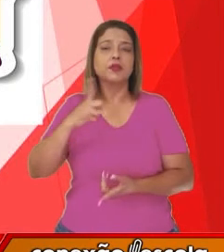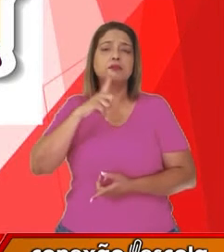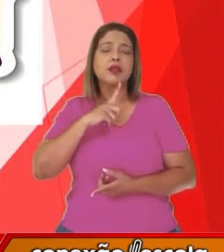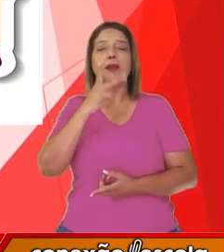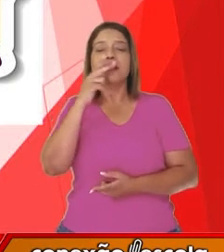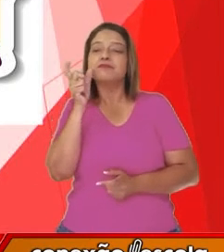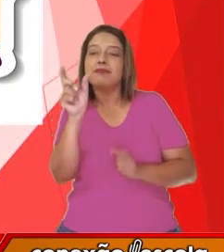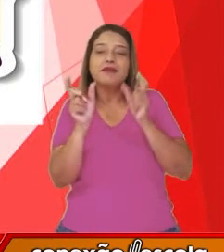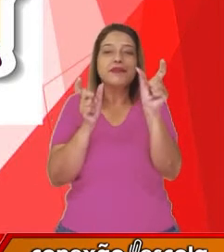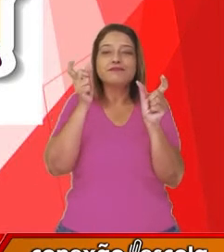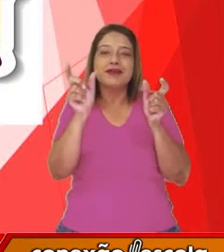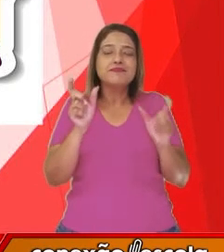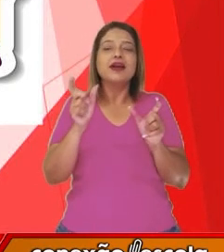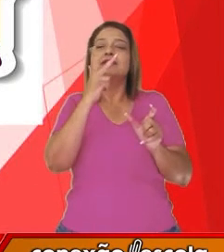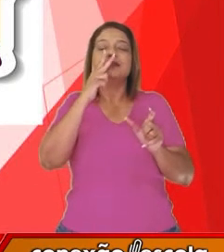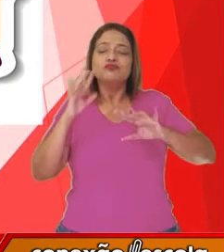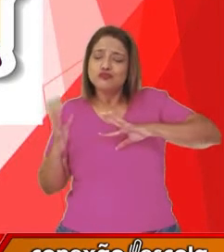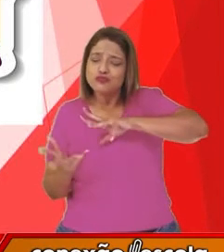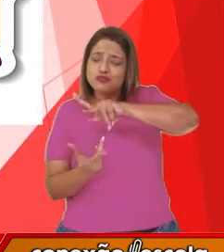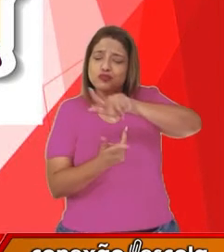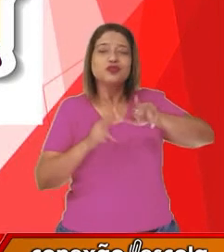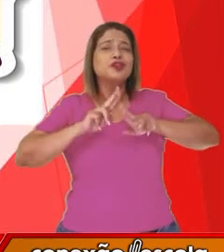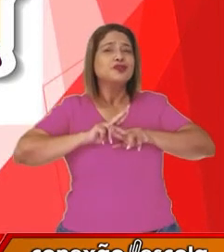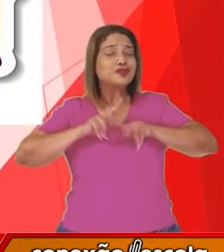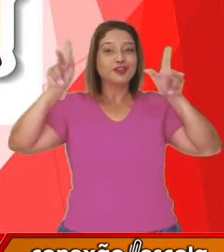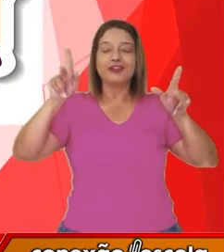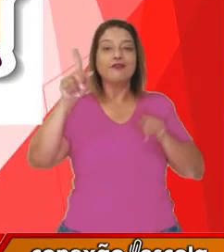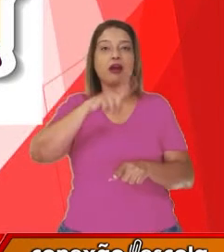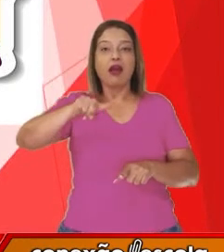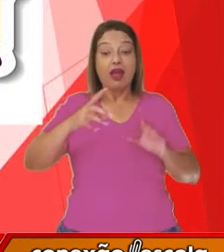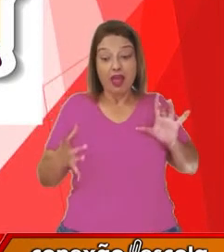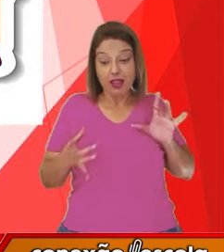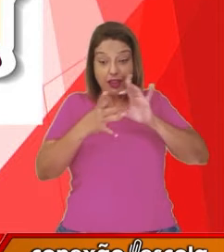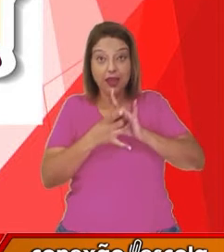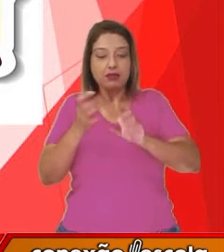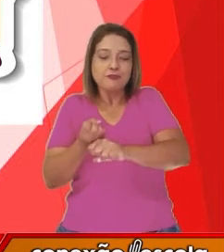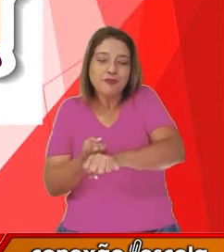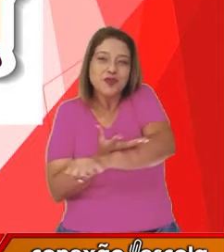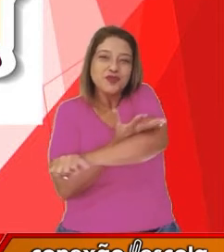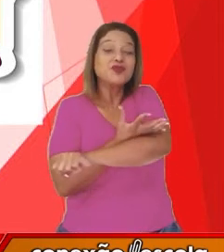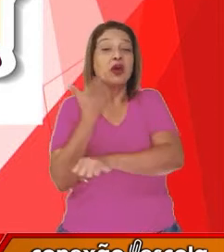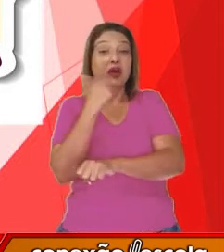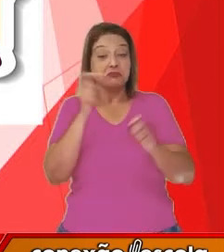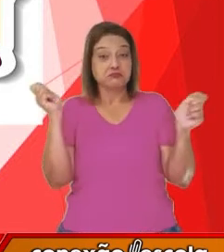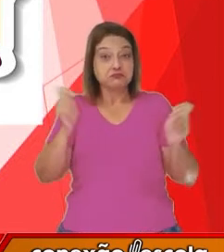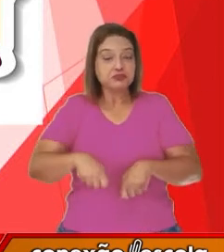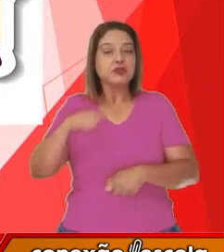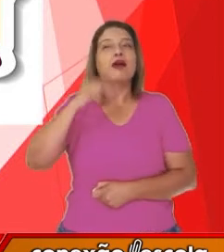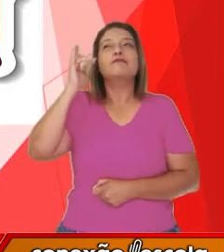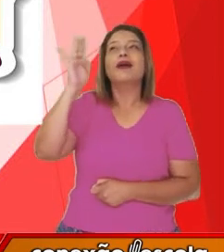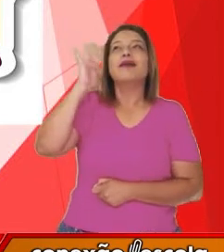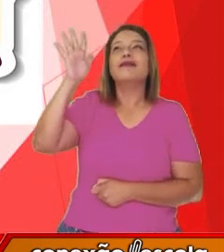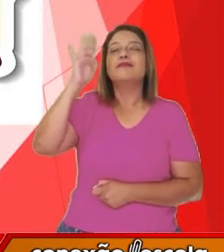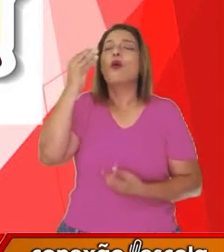universo desconhecido junto às emoções e permite criar possibilidades de compor